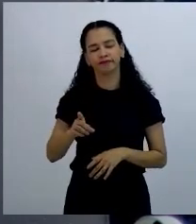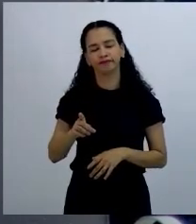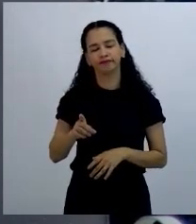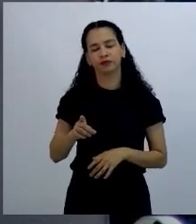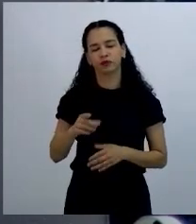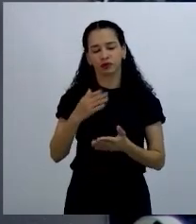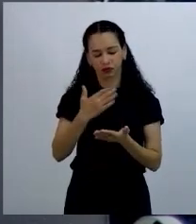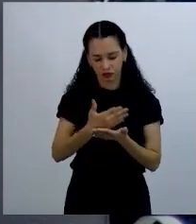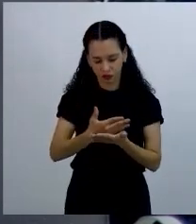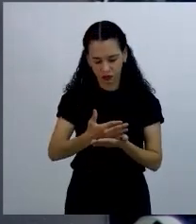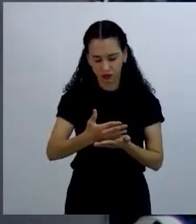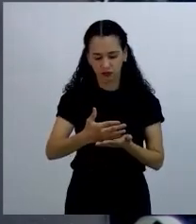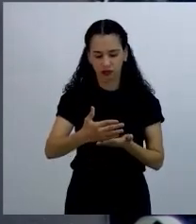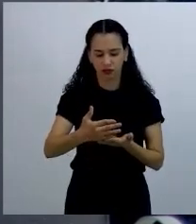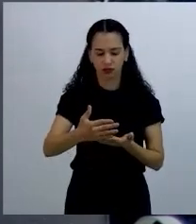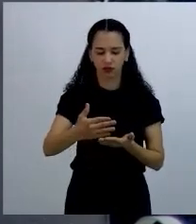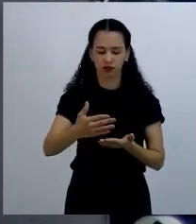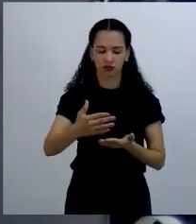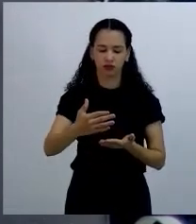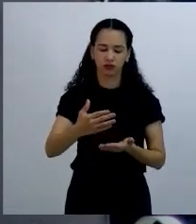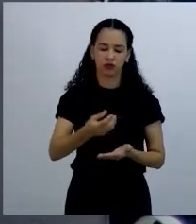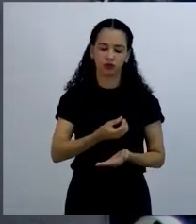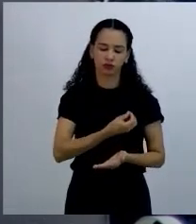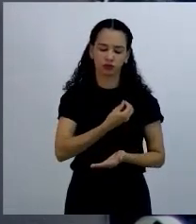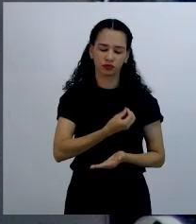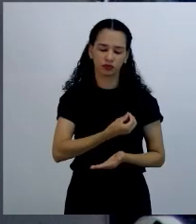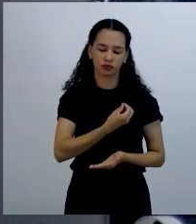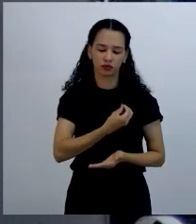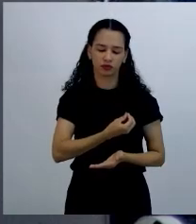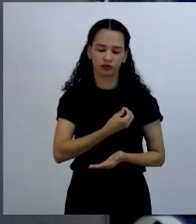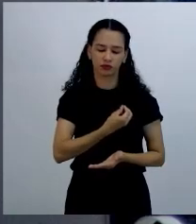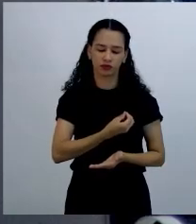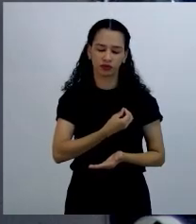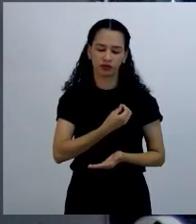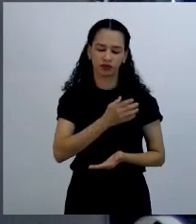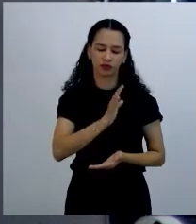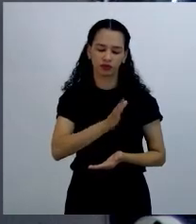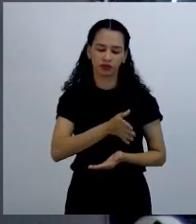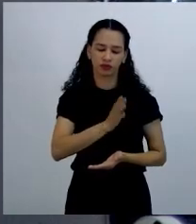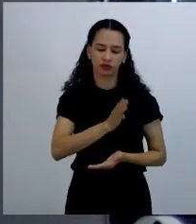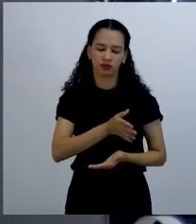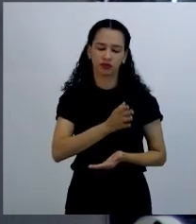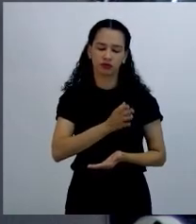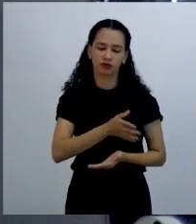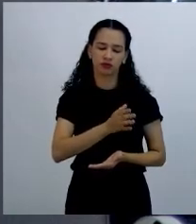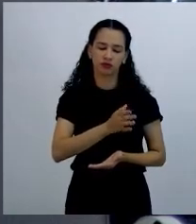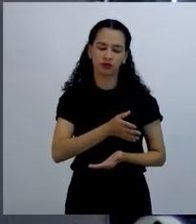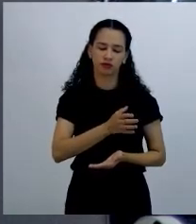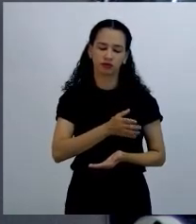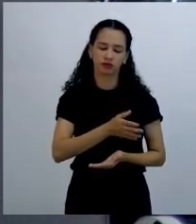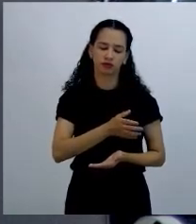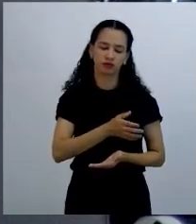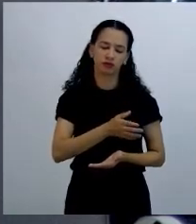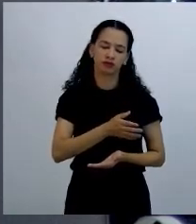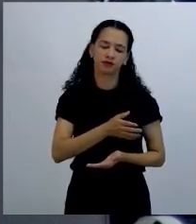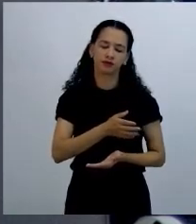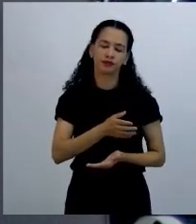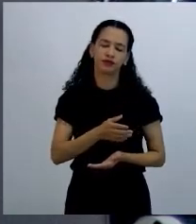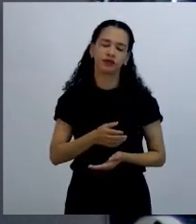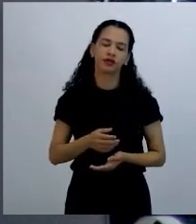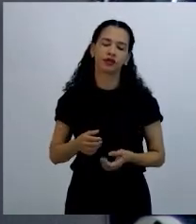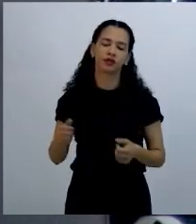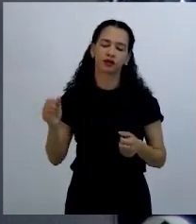dele converso com Deus neste momento e diga senhor faz